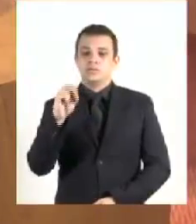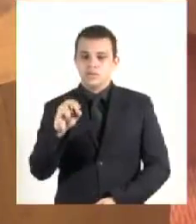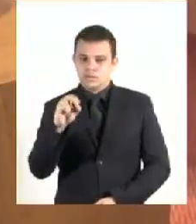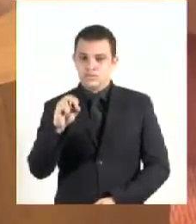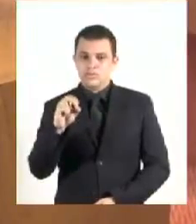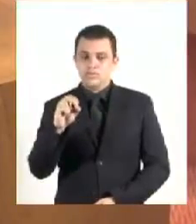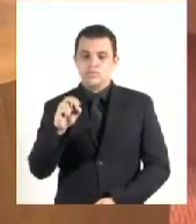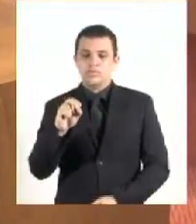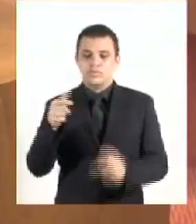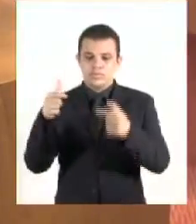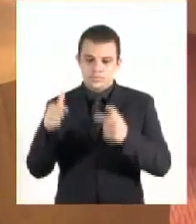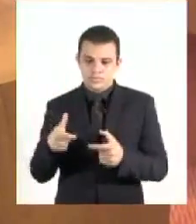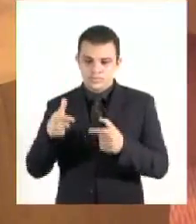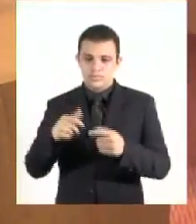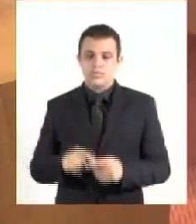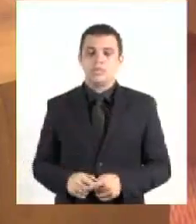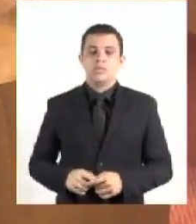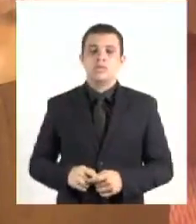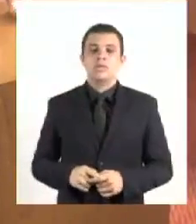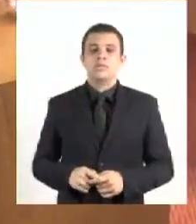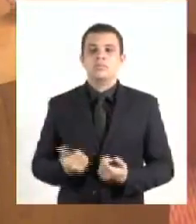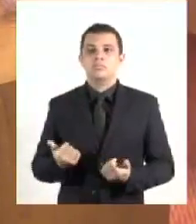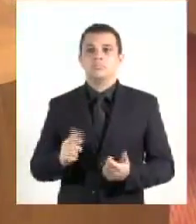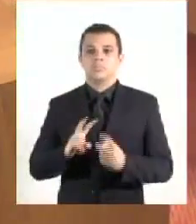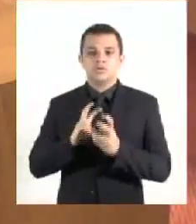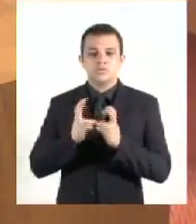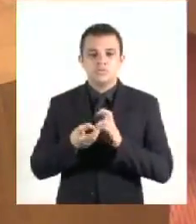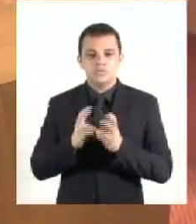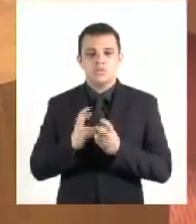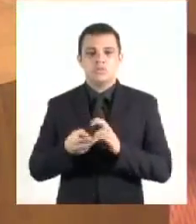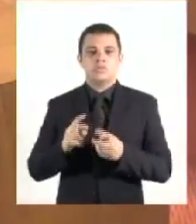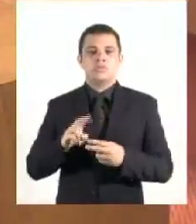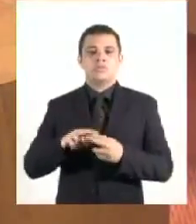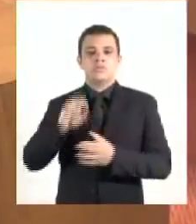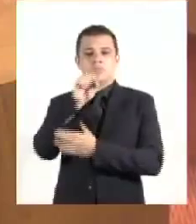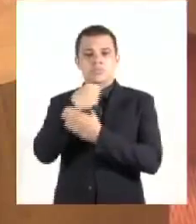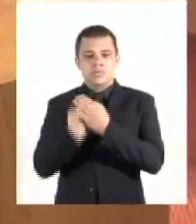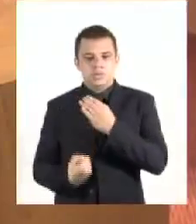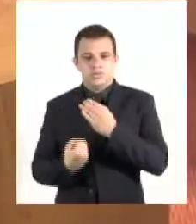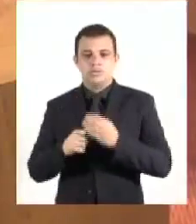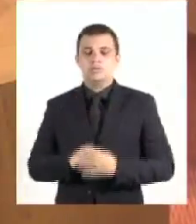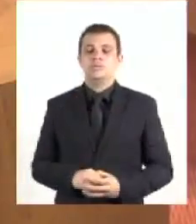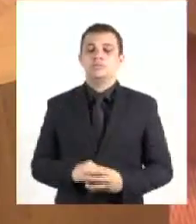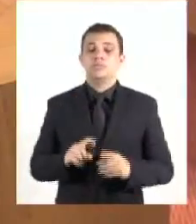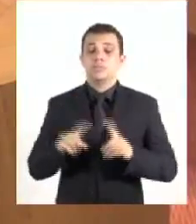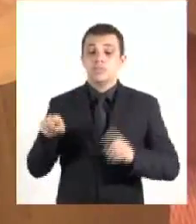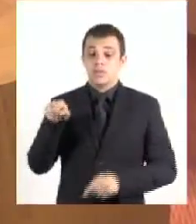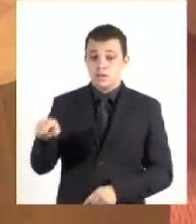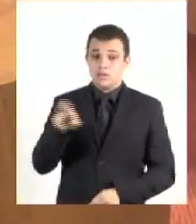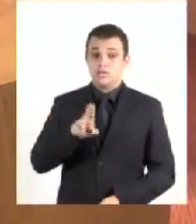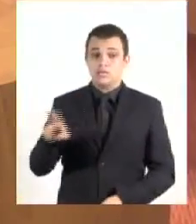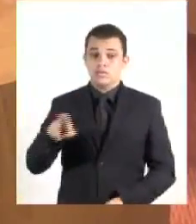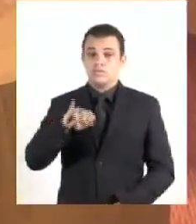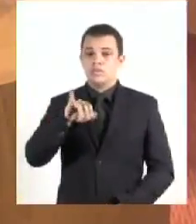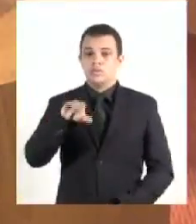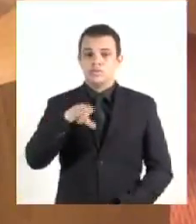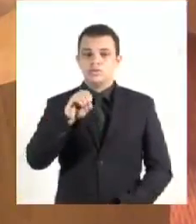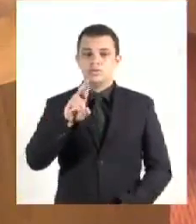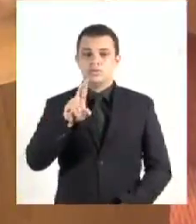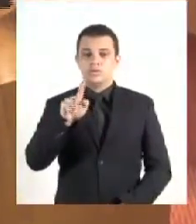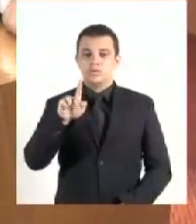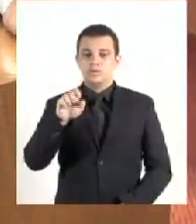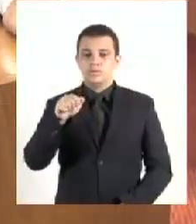ginásio Castelinho. Competição de judô, no ginásio Castelinho, enfim. Mas o nome do ginásio é Georgiana